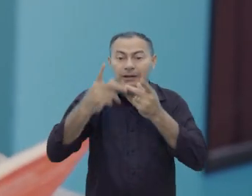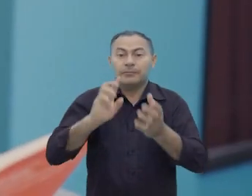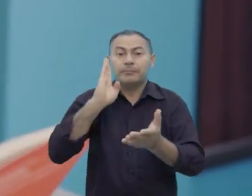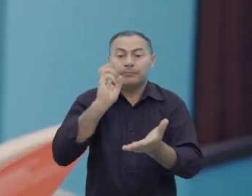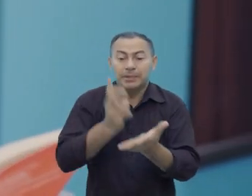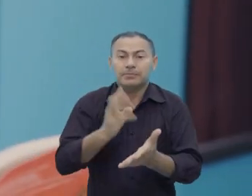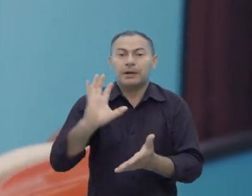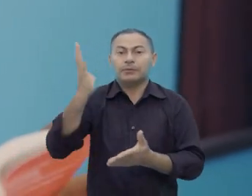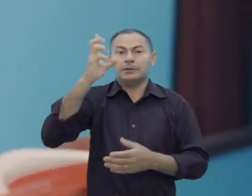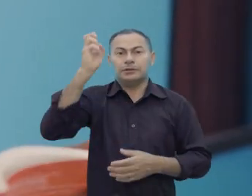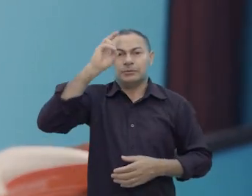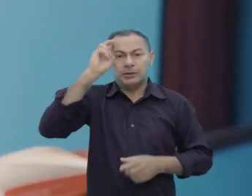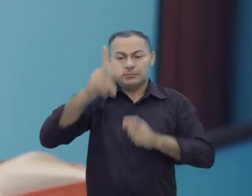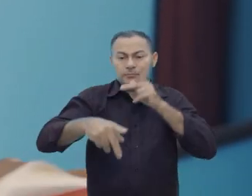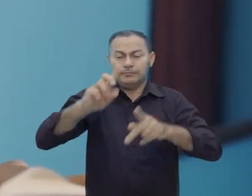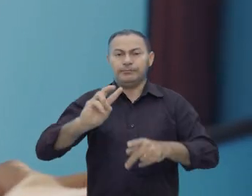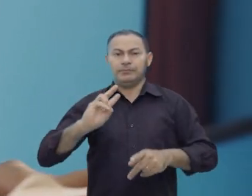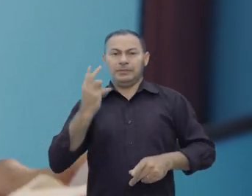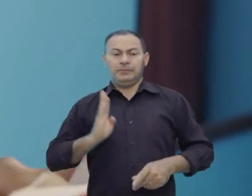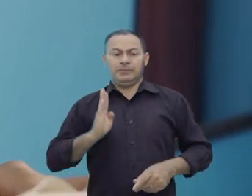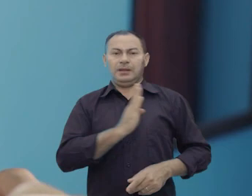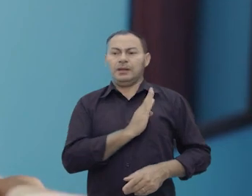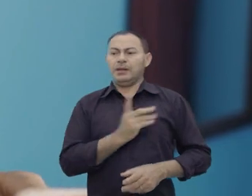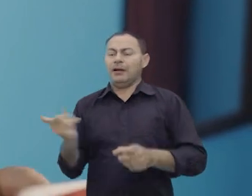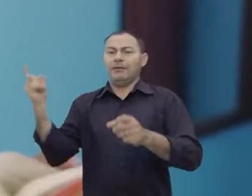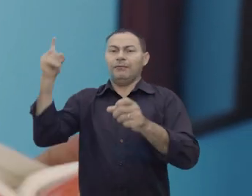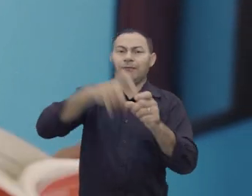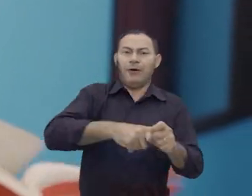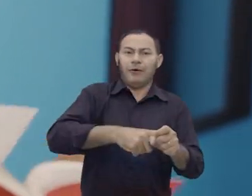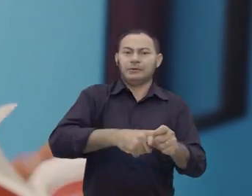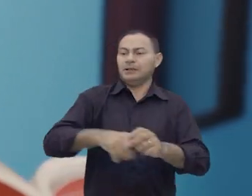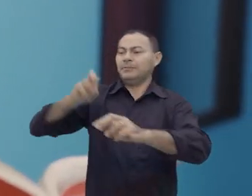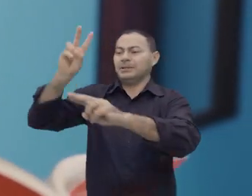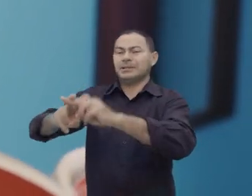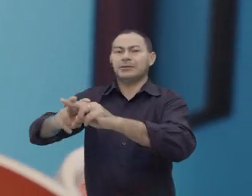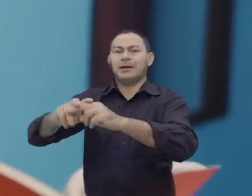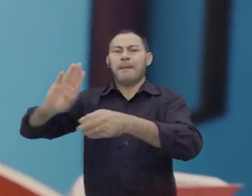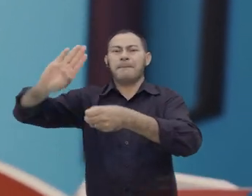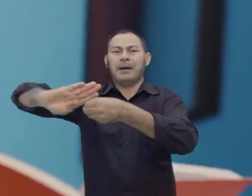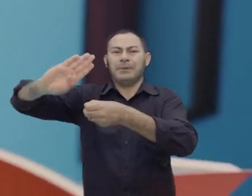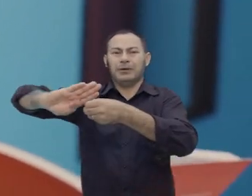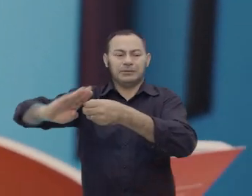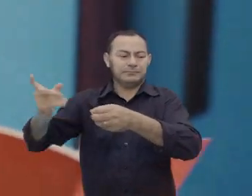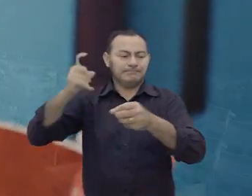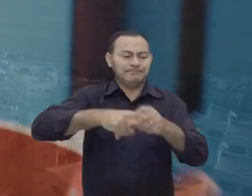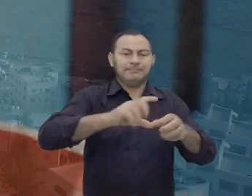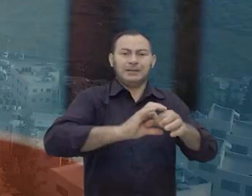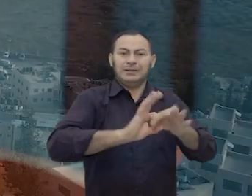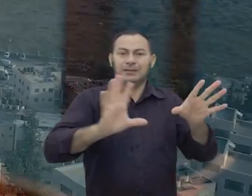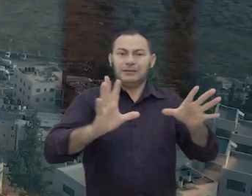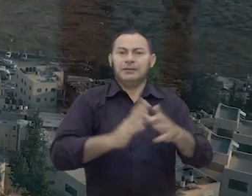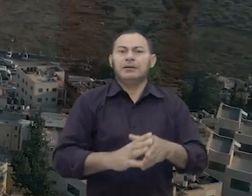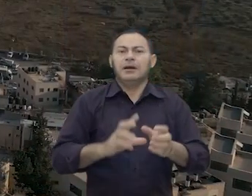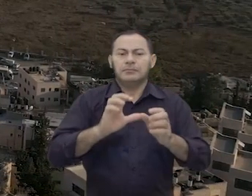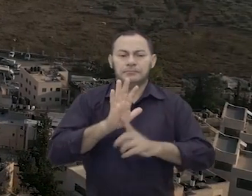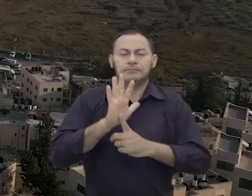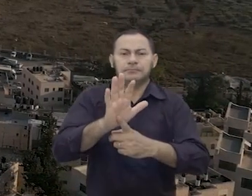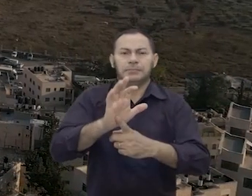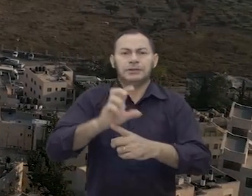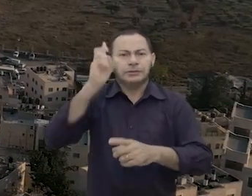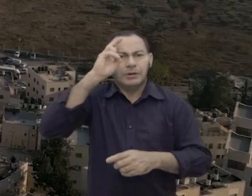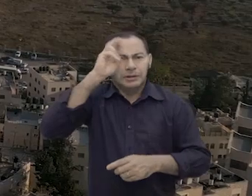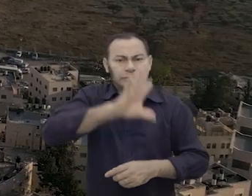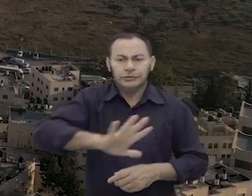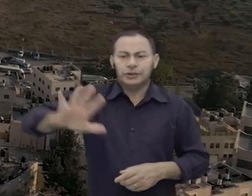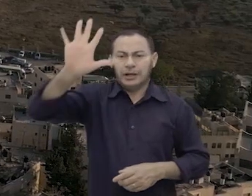tratam do mesmo acontecimento na história dos hebreus, que é o retorno do cativeiro babilônico. Quando apresentamos uma visão